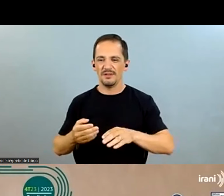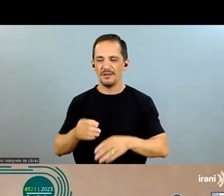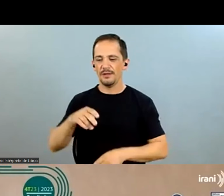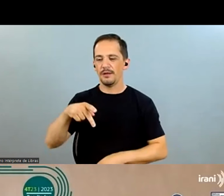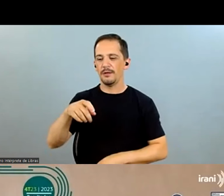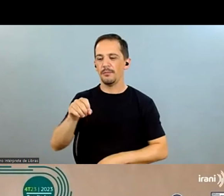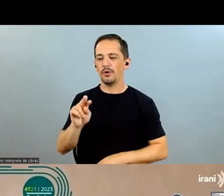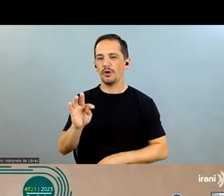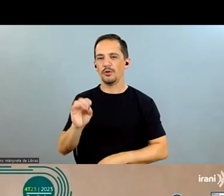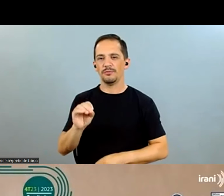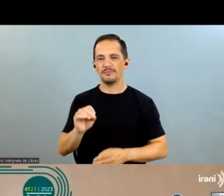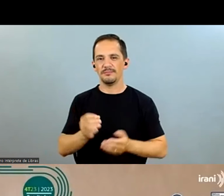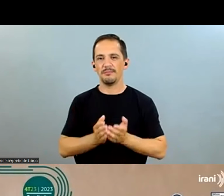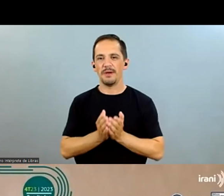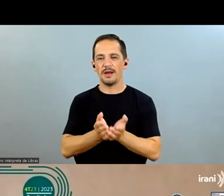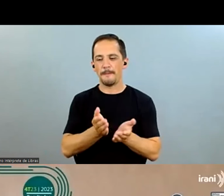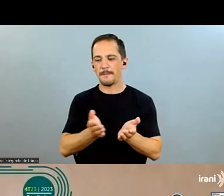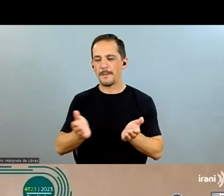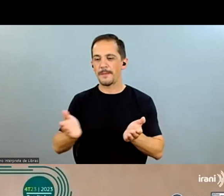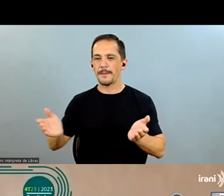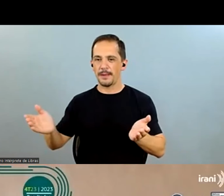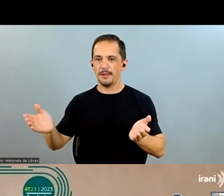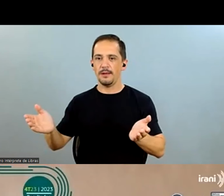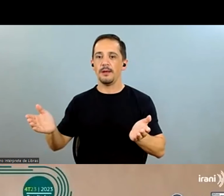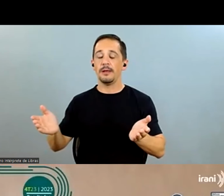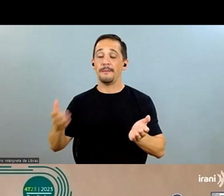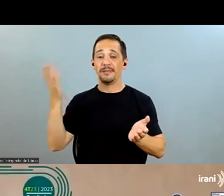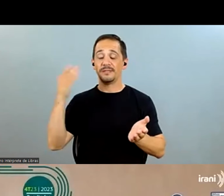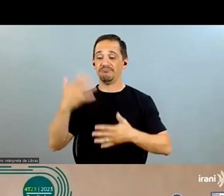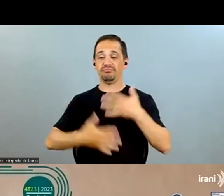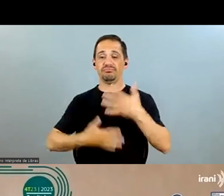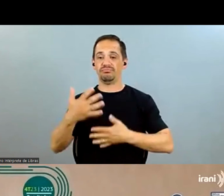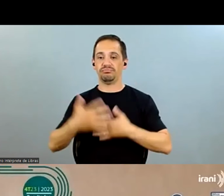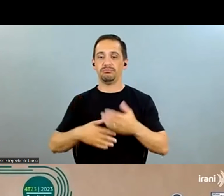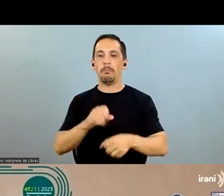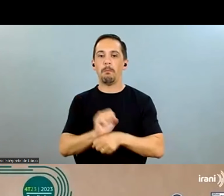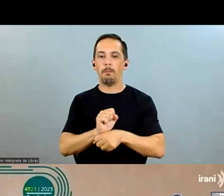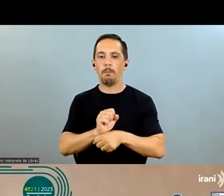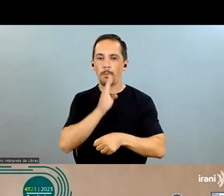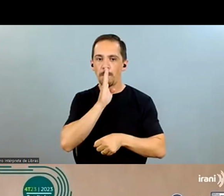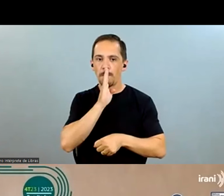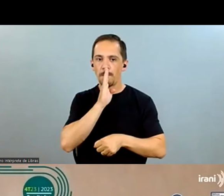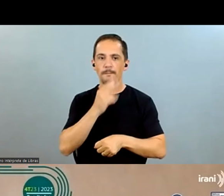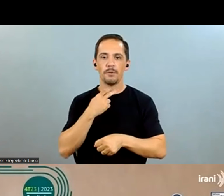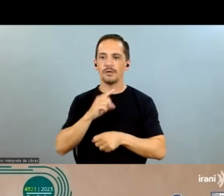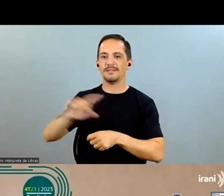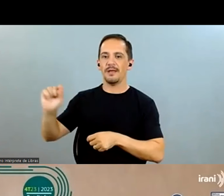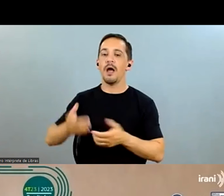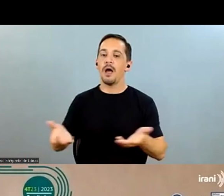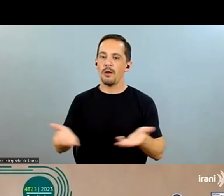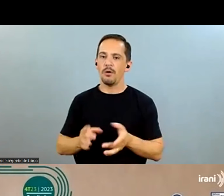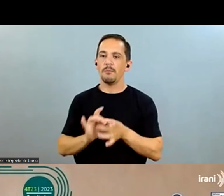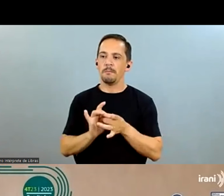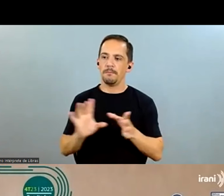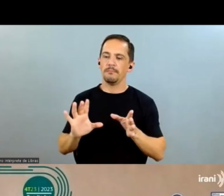na na fábrica na fábrica já Tá ok É nas operações a gente não teve nenhum impacto O impacto que a gente menciona é